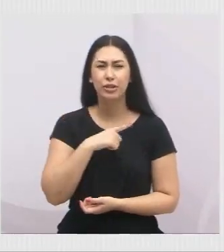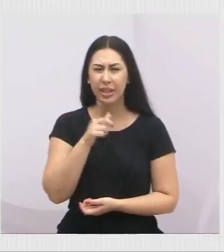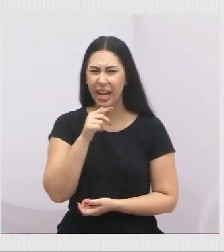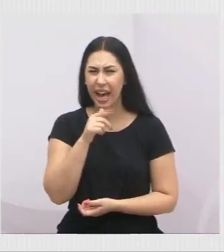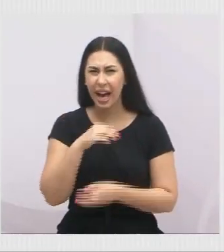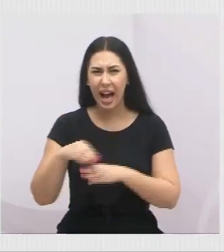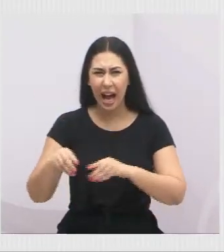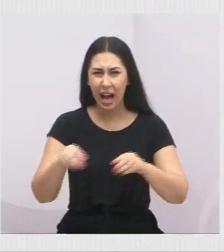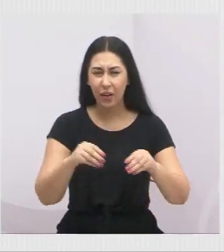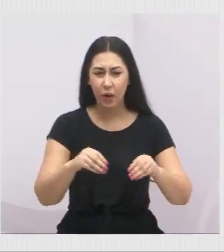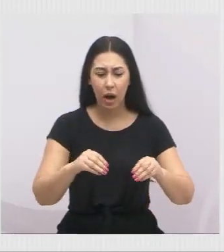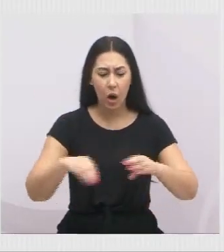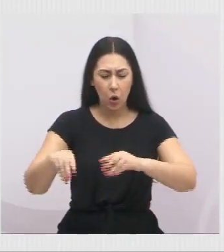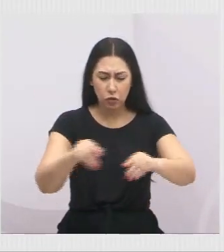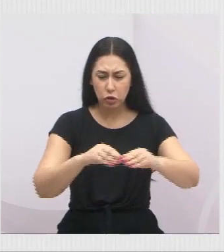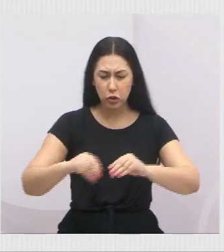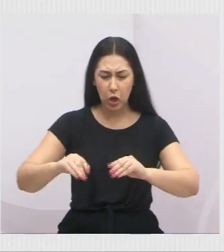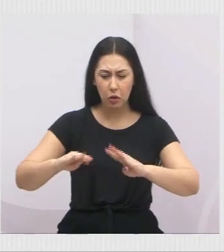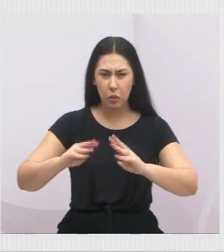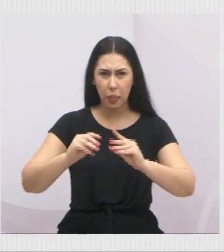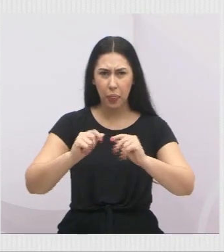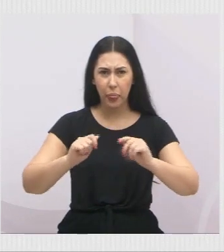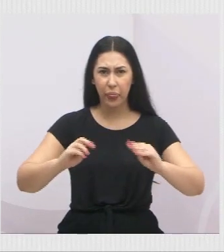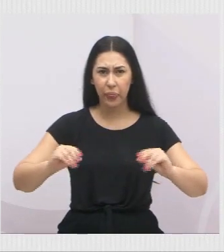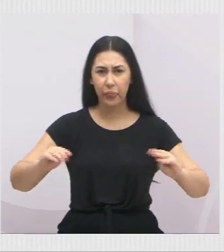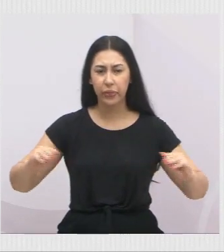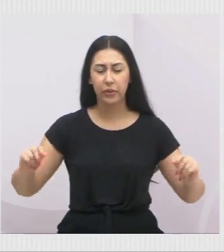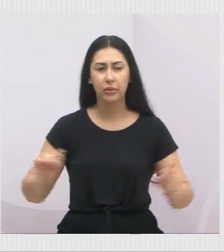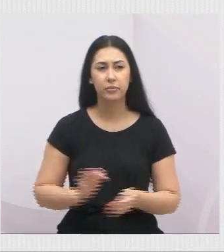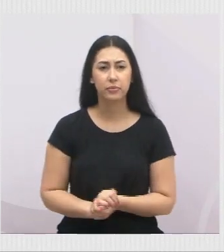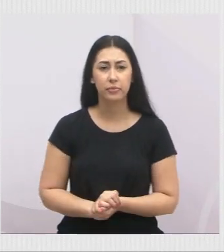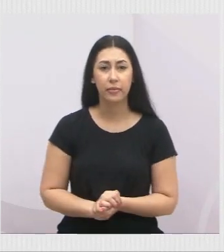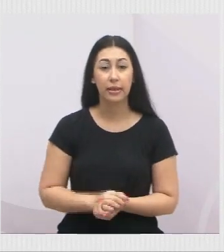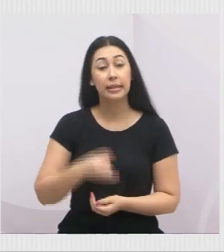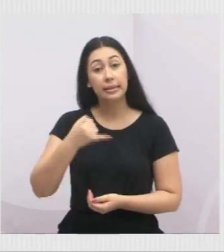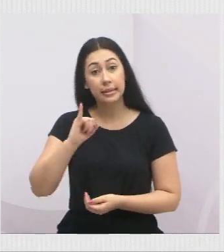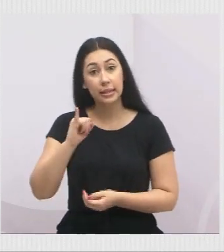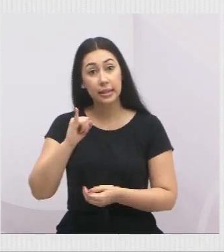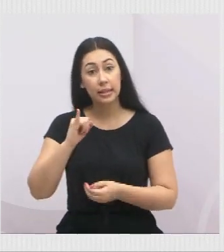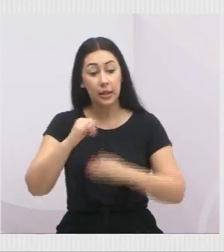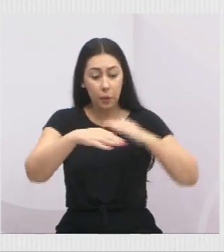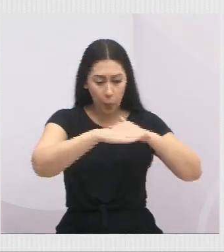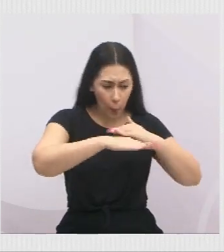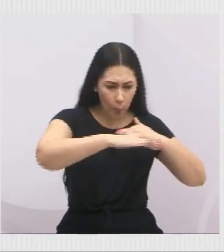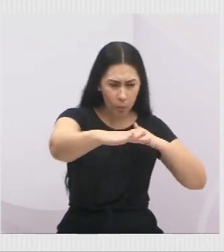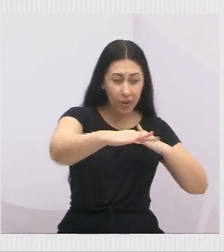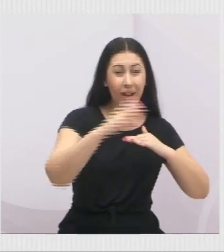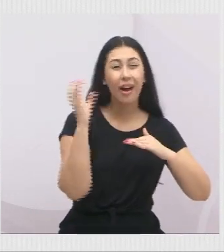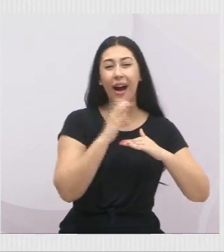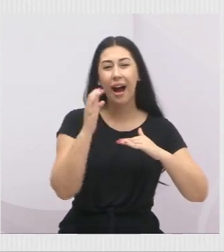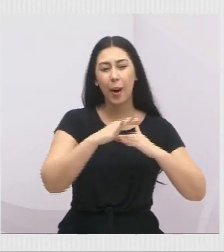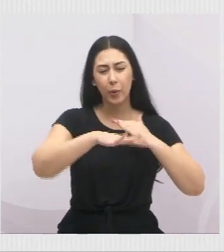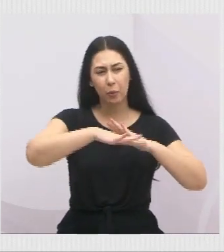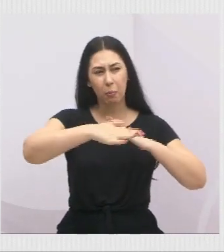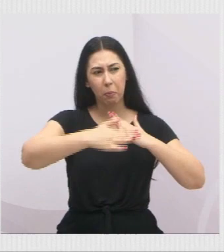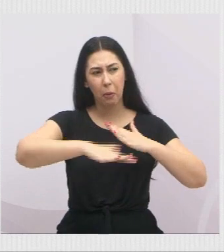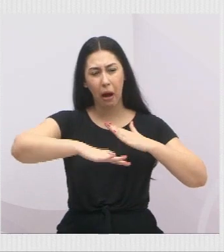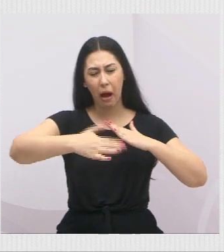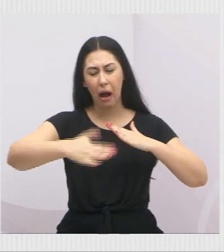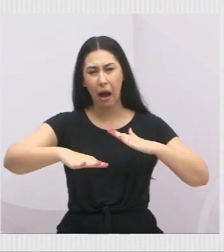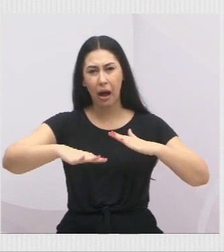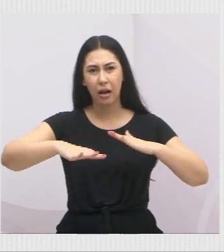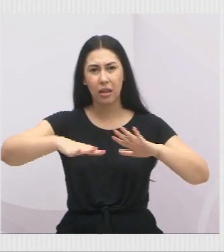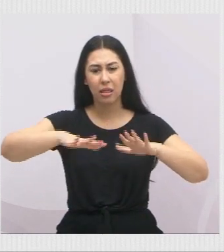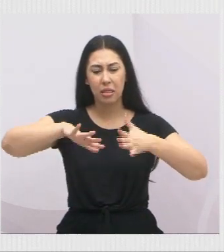como borrachudo. Ou seja, quando tiver o asfalto aqui, em pouco tempo esse asfalto vai deformar, vai estourar. E